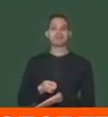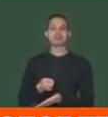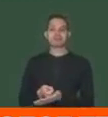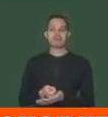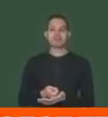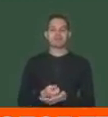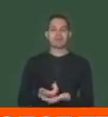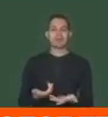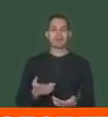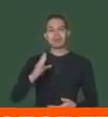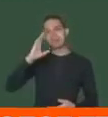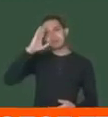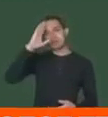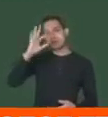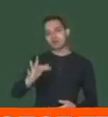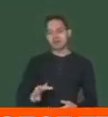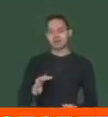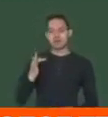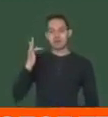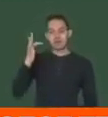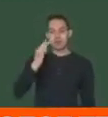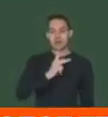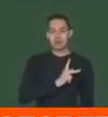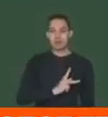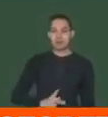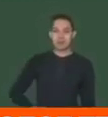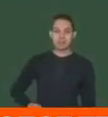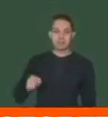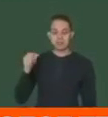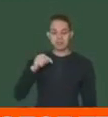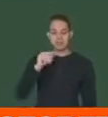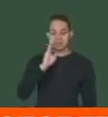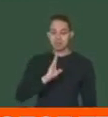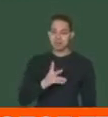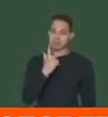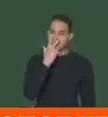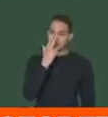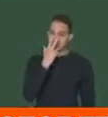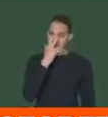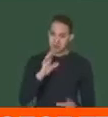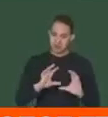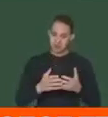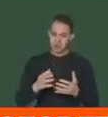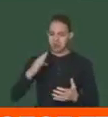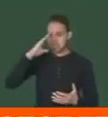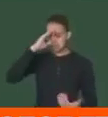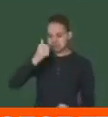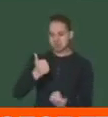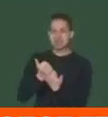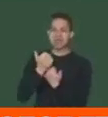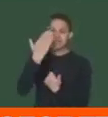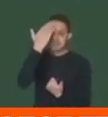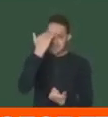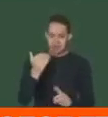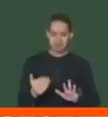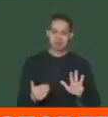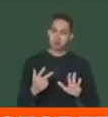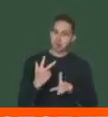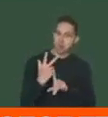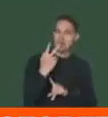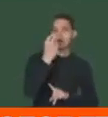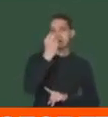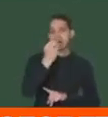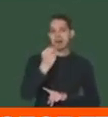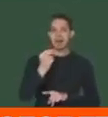especial o futuro presidente da República, porque parece que bolsonaristas já sabem que será Luiz Inácio Lula da Silva. Então é um